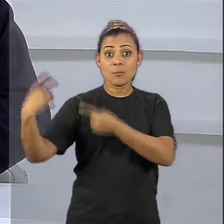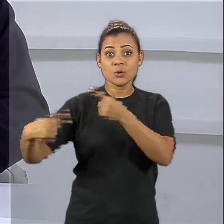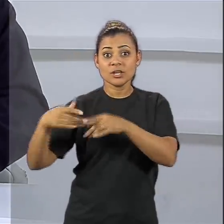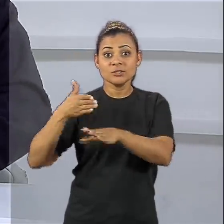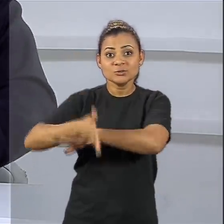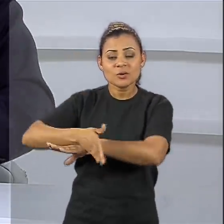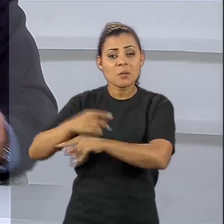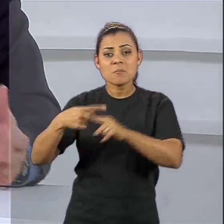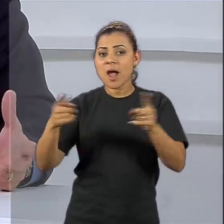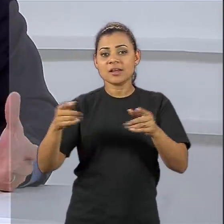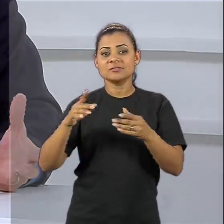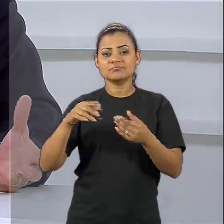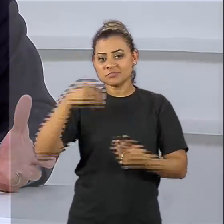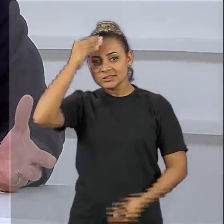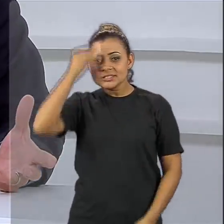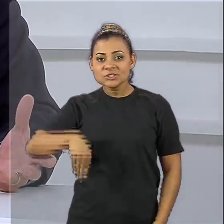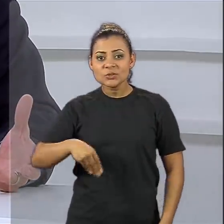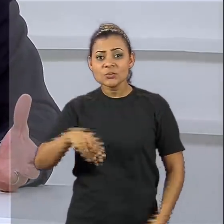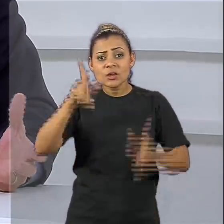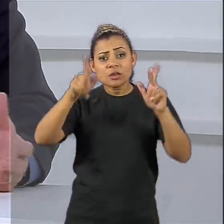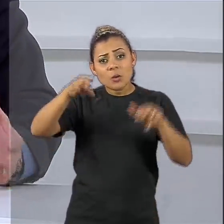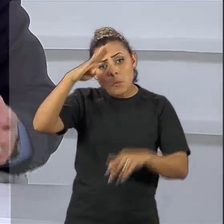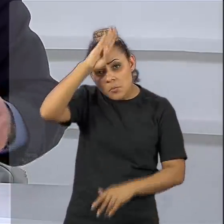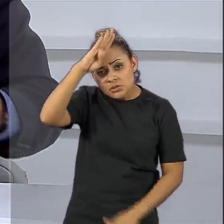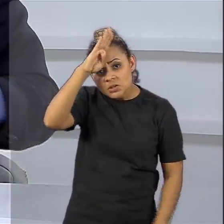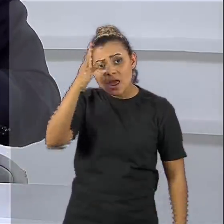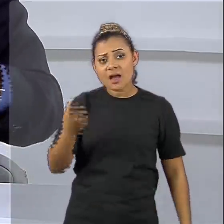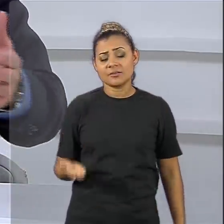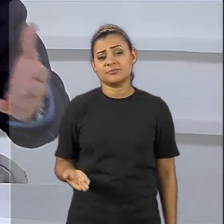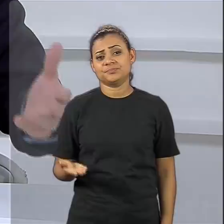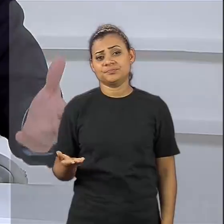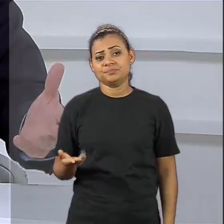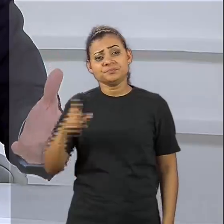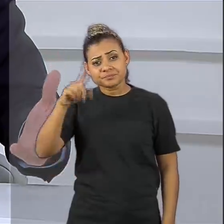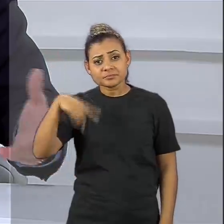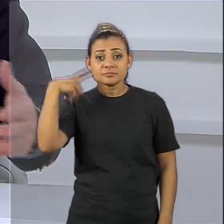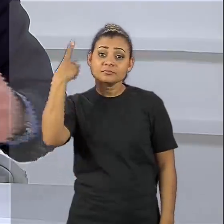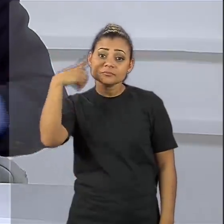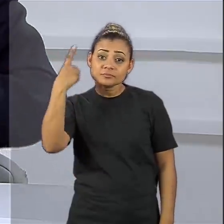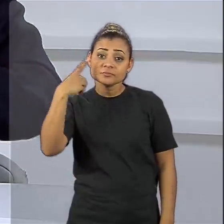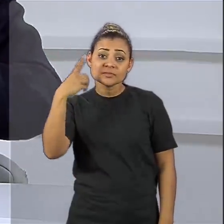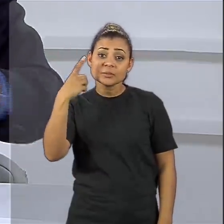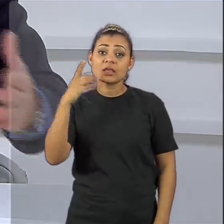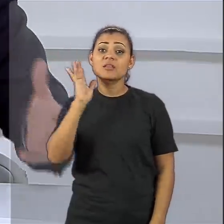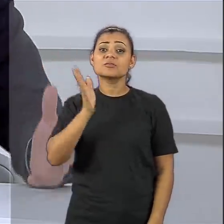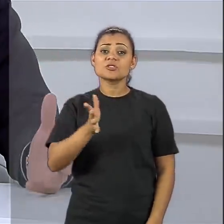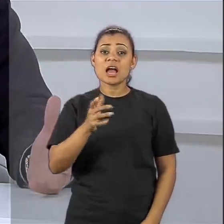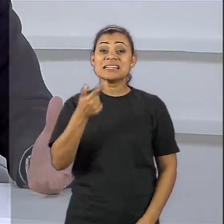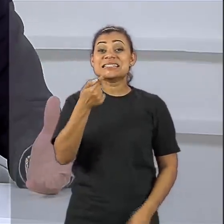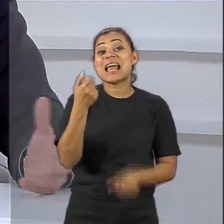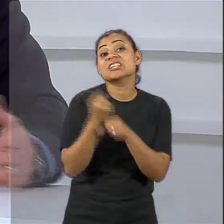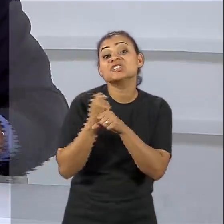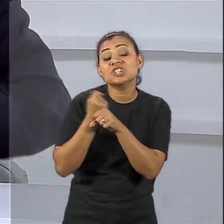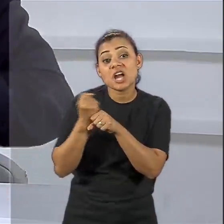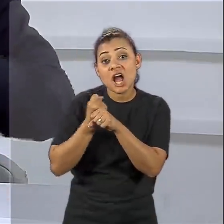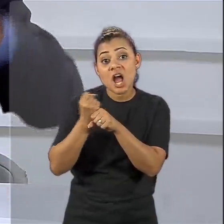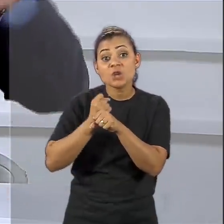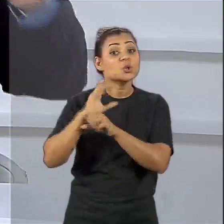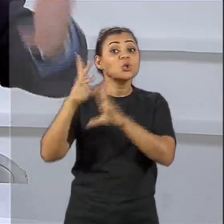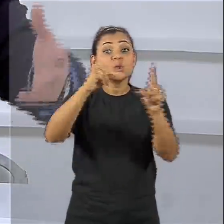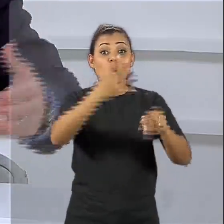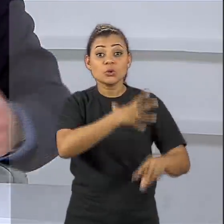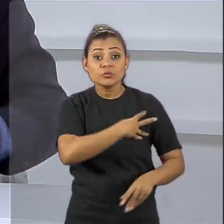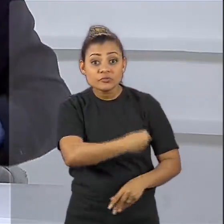marginais ao sistema. O Bolsonaro mesmo é um caso desses. Né? Ele é um deputado de 7 mandatos, elegeu todos os filhos, né, para a Câmara